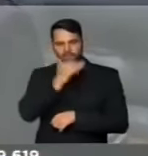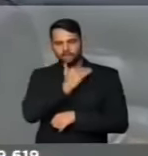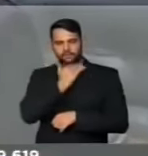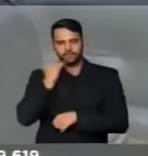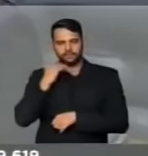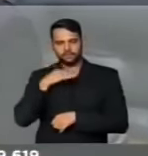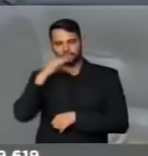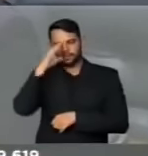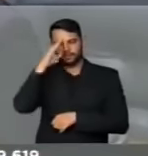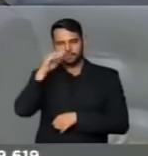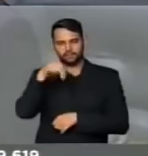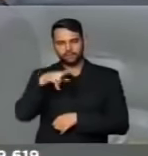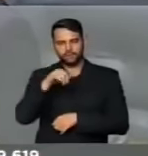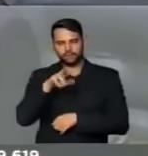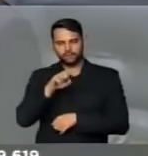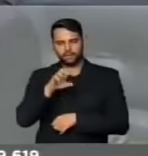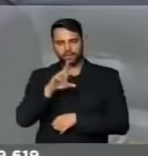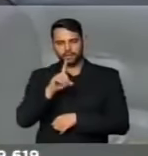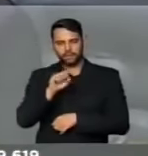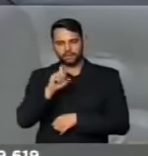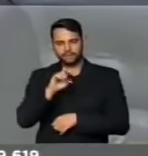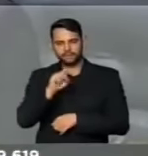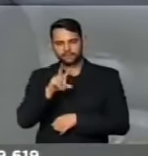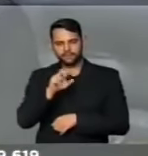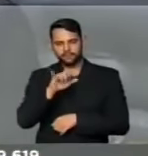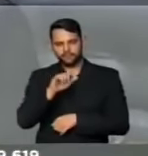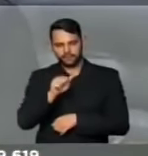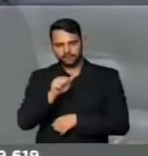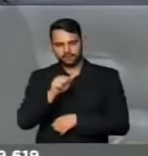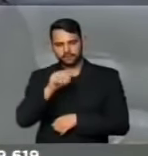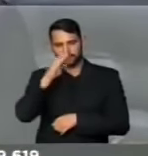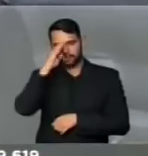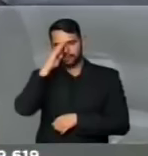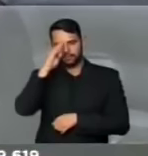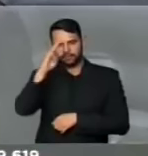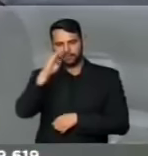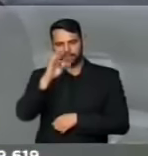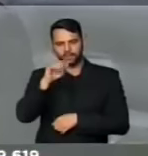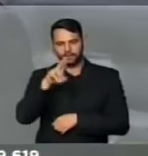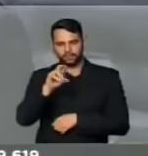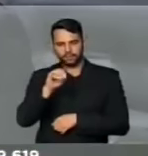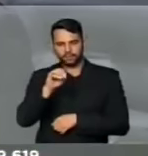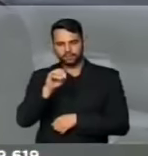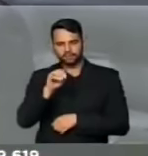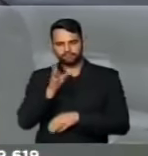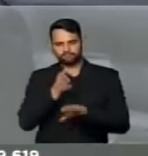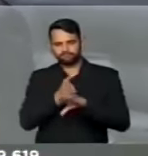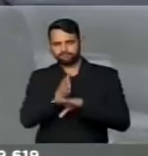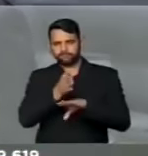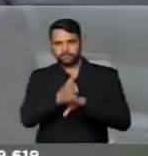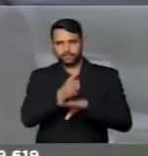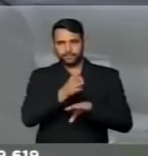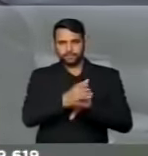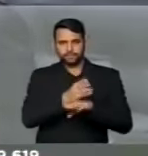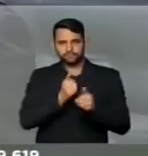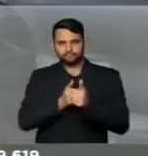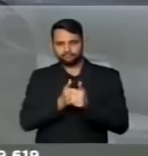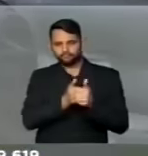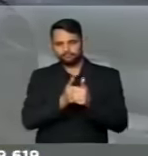do capitão Marco Henrique da Silva. Capitão da Rota das Rondas Ostensivas Tobias de